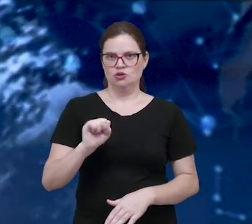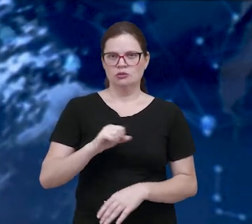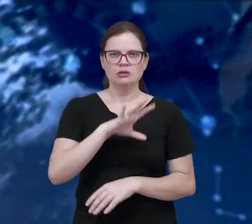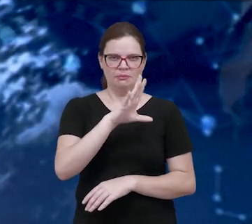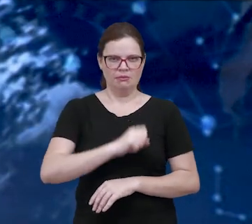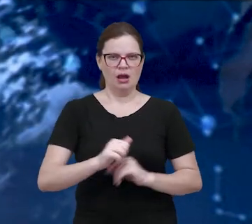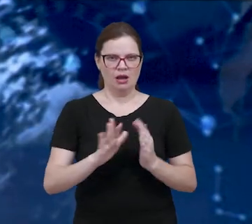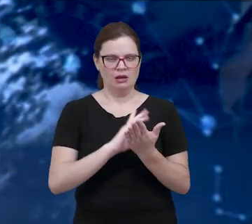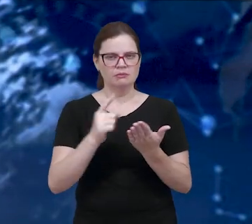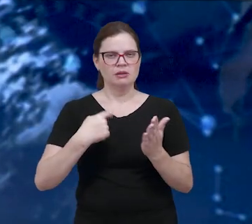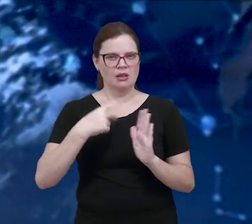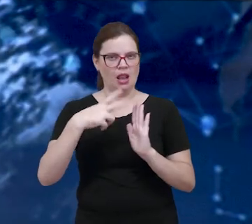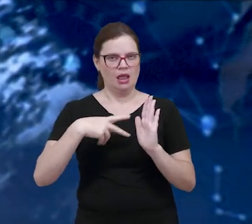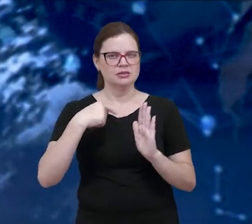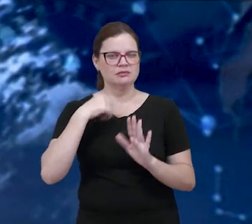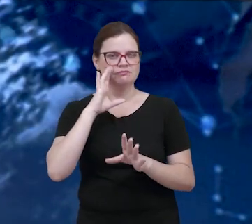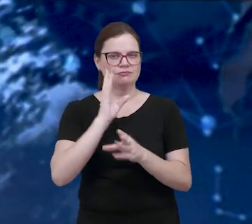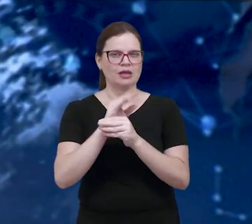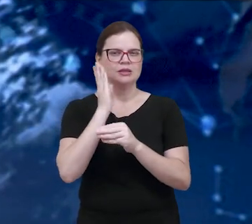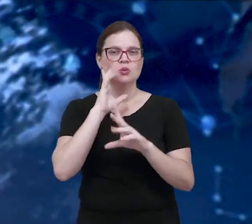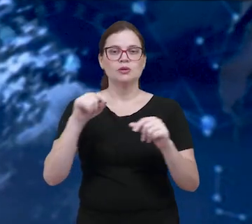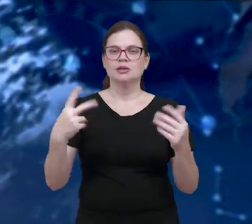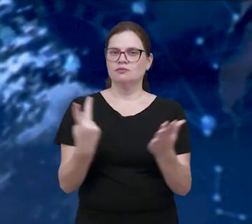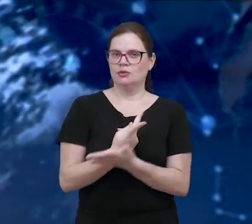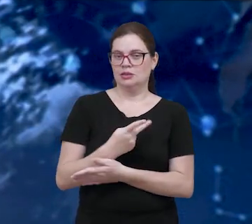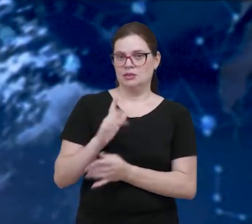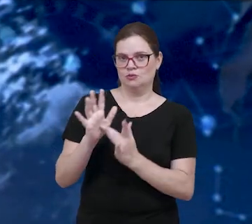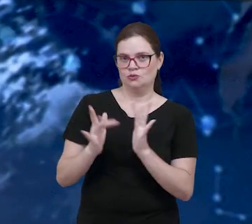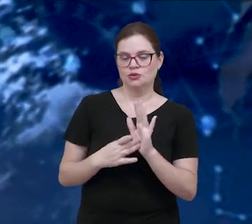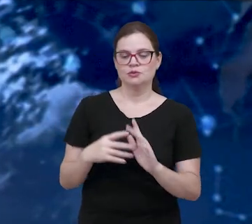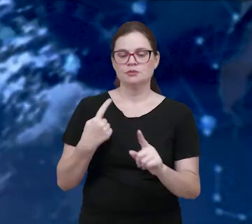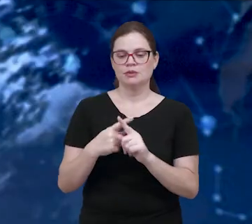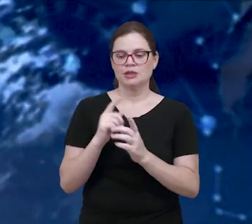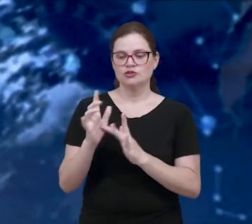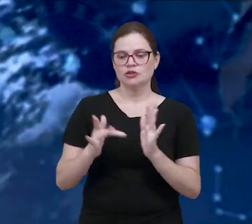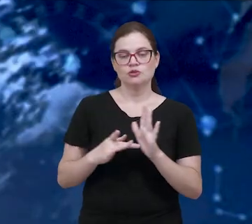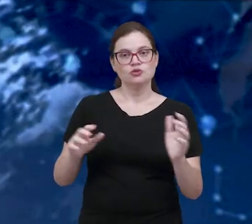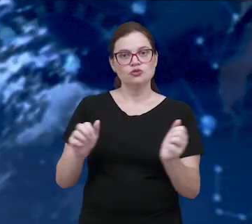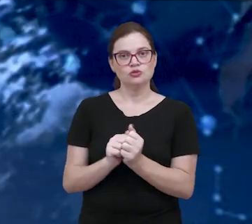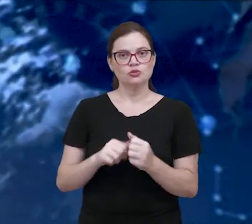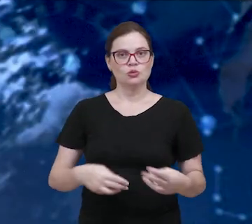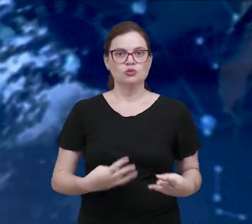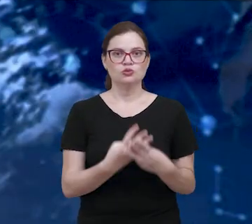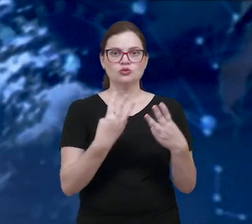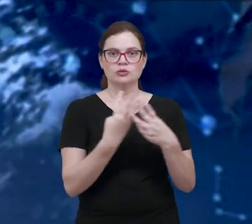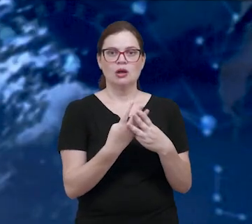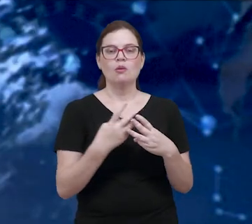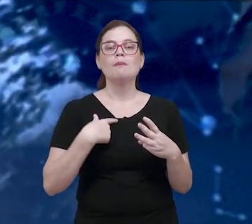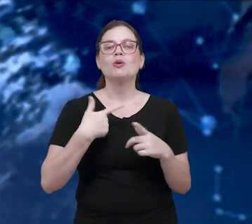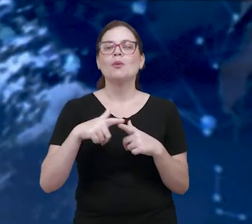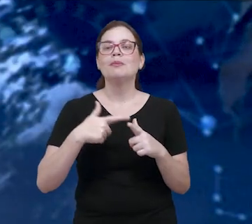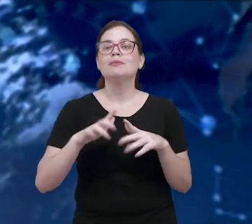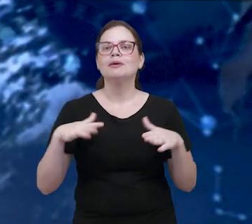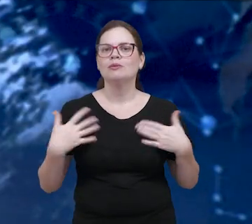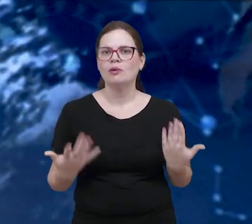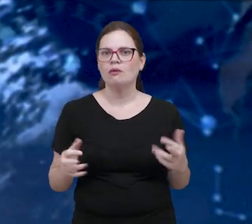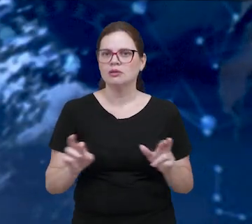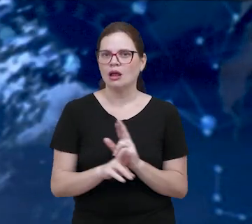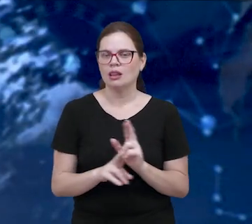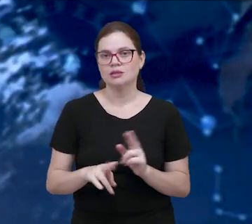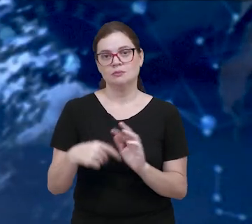Bíblia, que fala o que acontecia com Jesus. O grande problema de Jesus com os judeus foi porque Jesus fazia coisas do